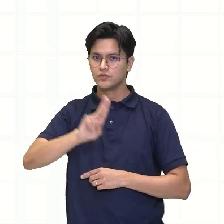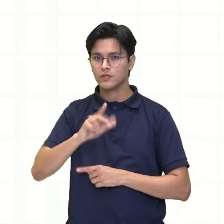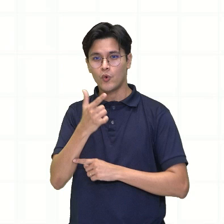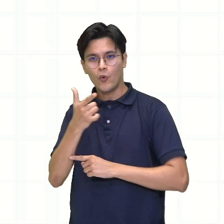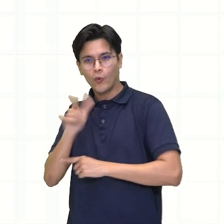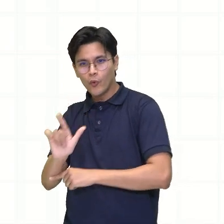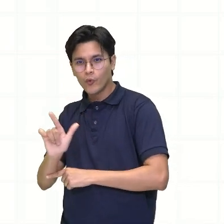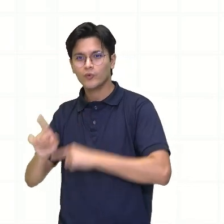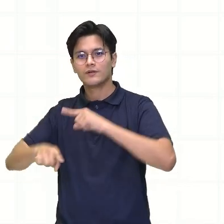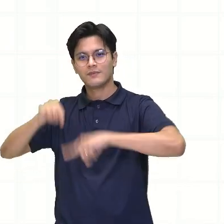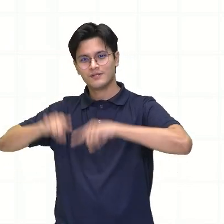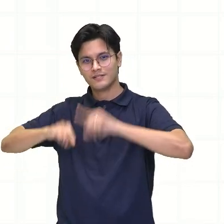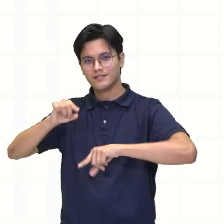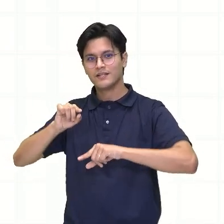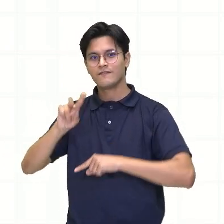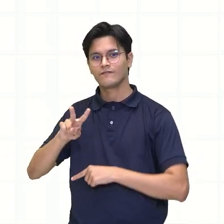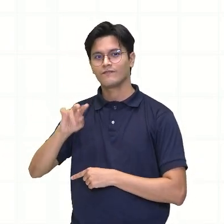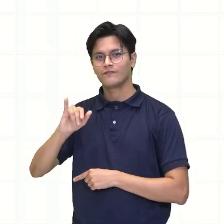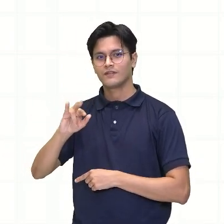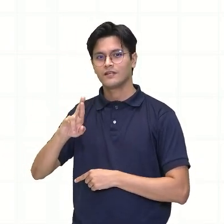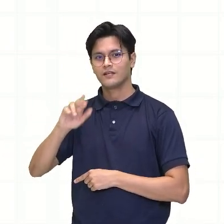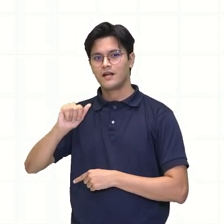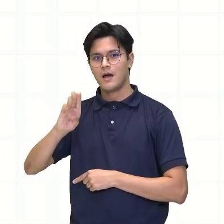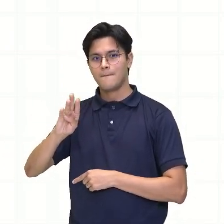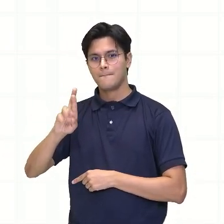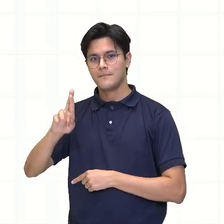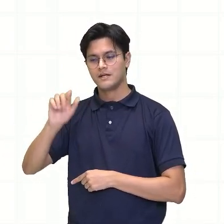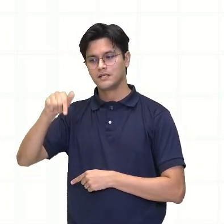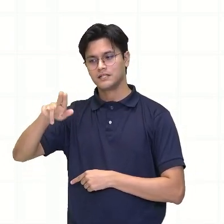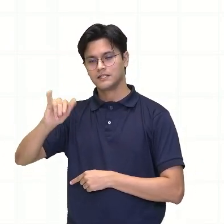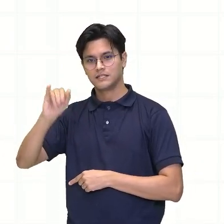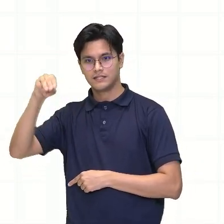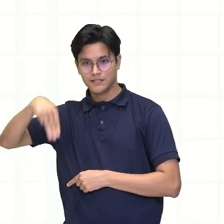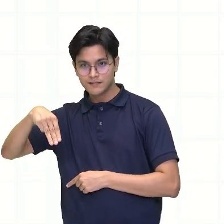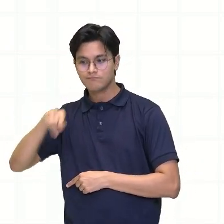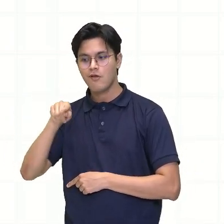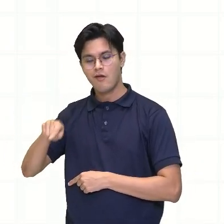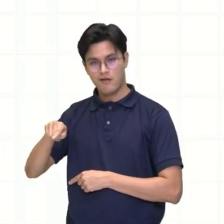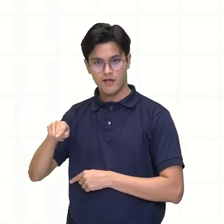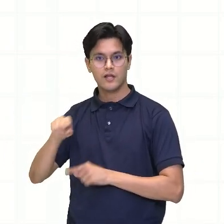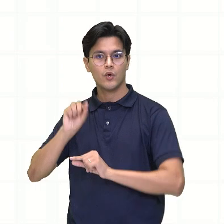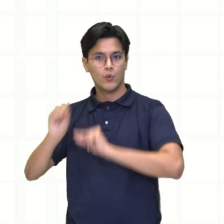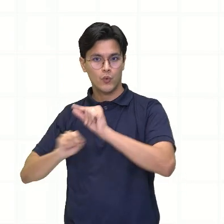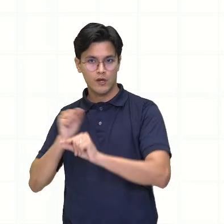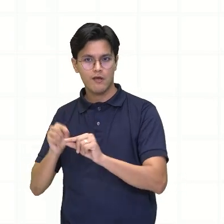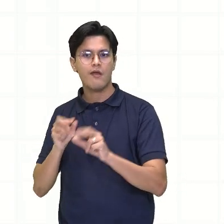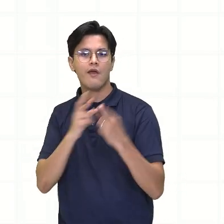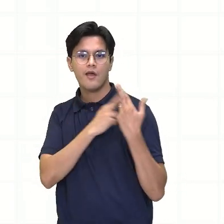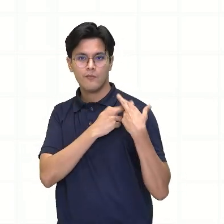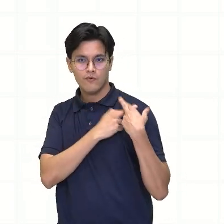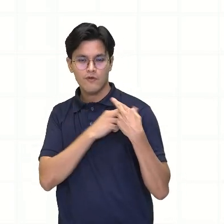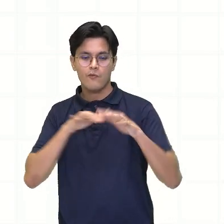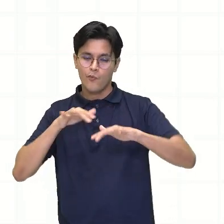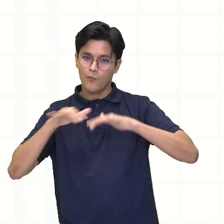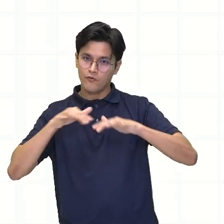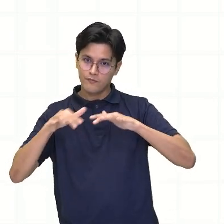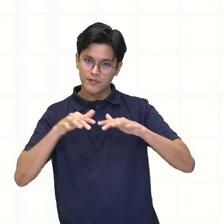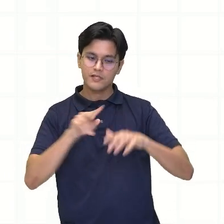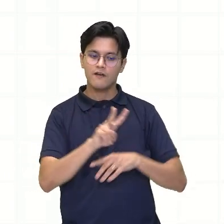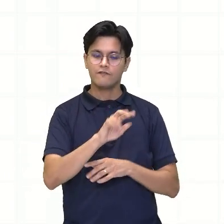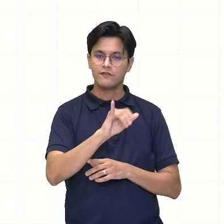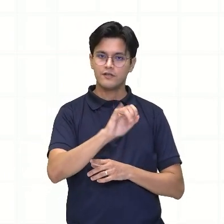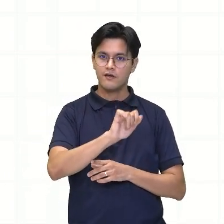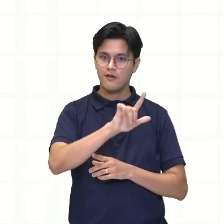olha, virabrequim, que ele vai então movimentar, vai girar nessa essa biela, fazendo o